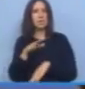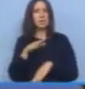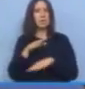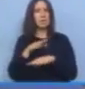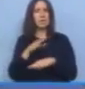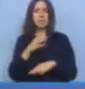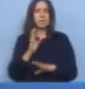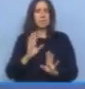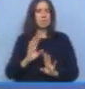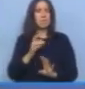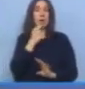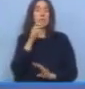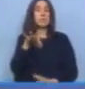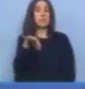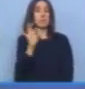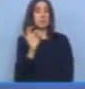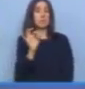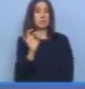sem ser a sua escolha